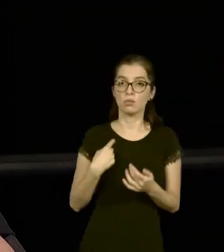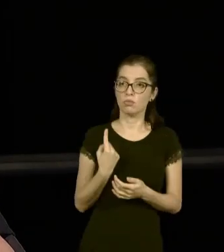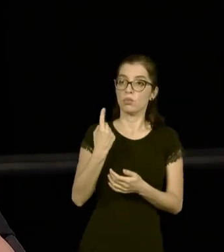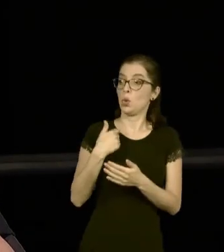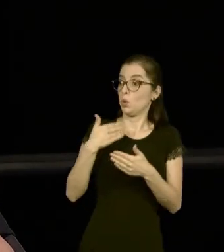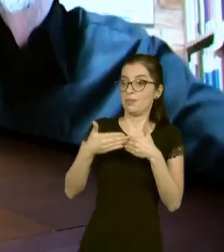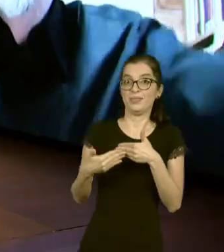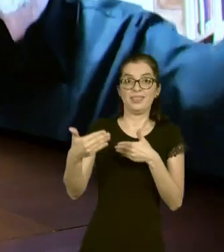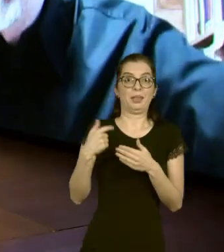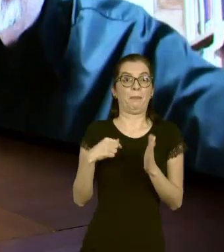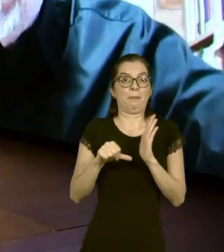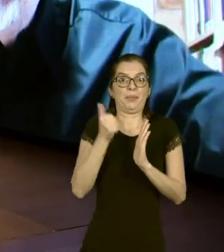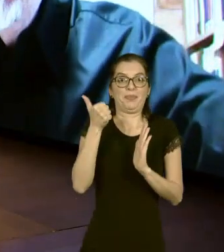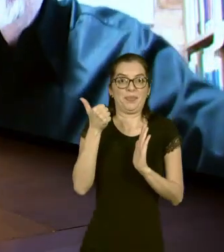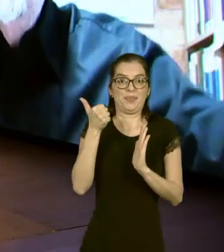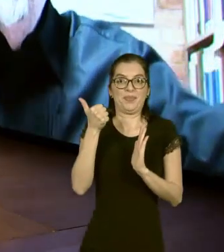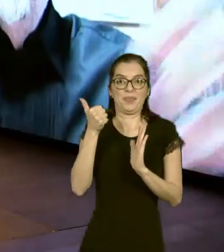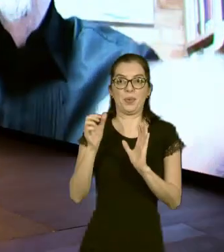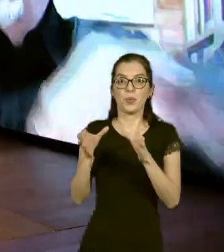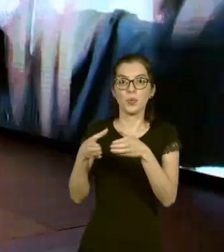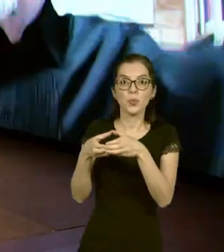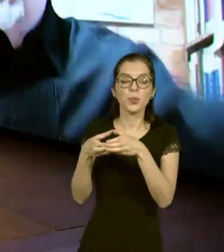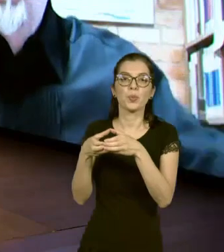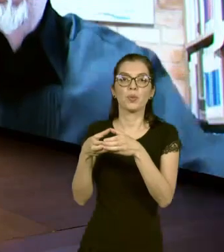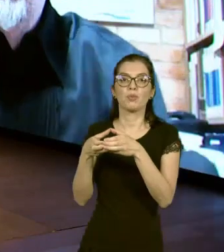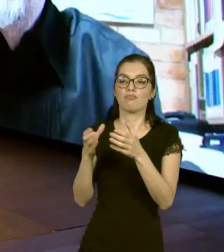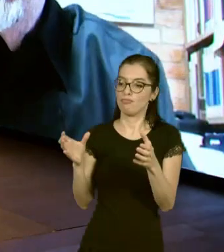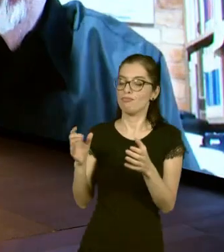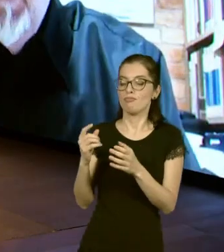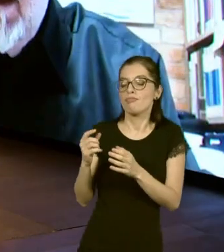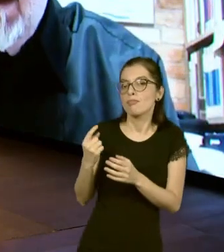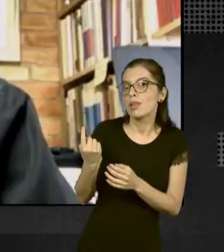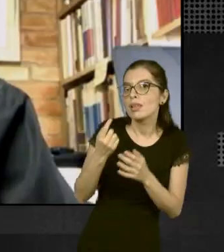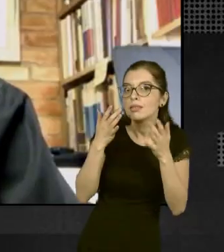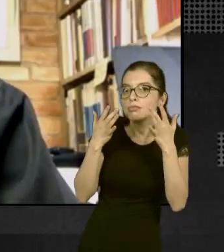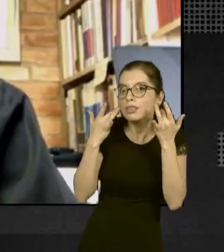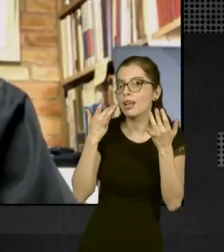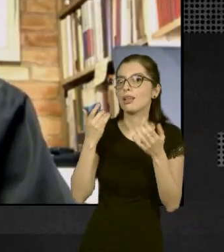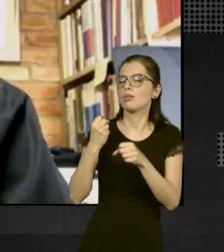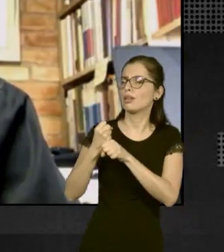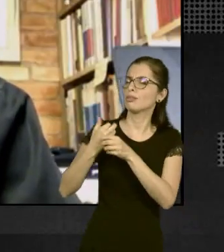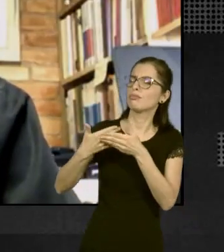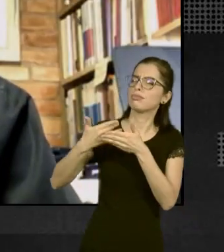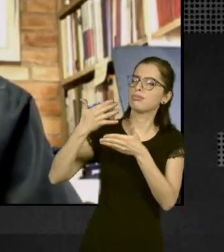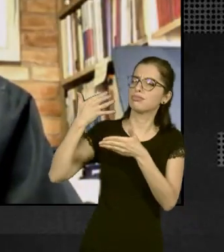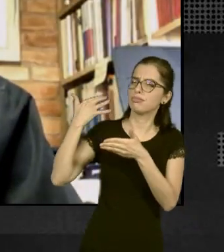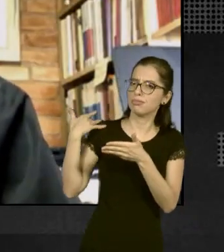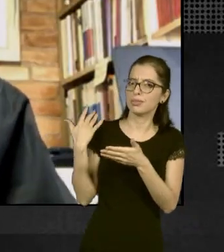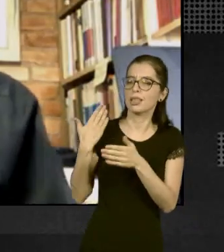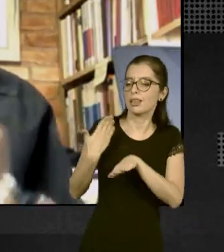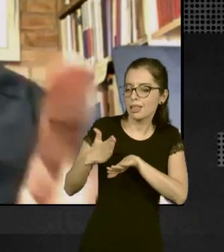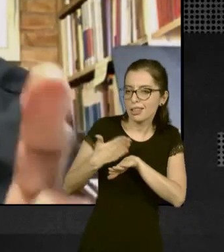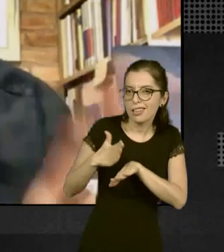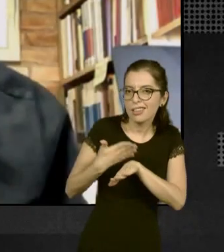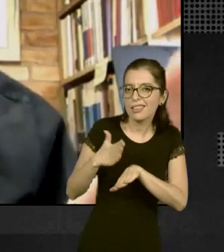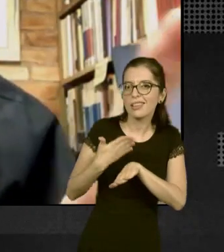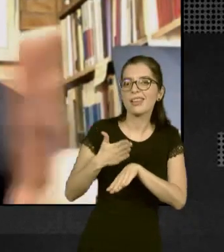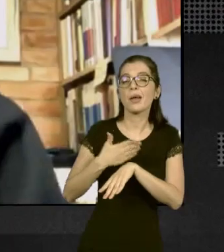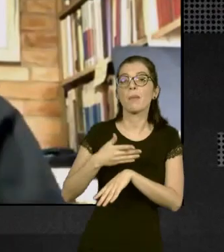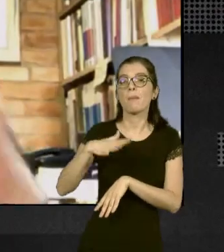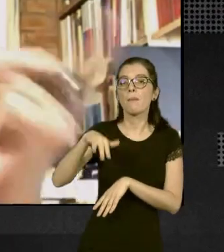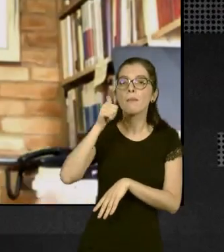aí alguns outros apareceram, e ali foram anos de encheção de saco para o pai e para a mãe. Vai ver minha